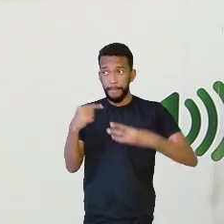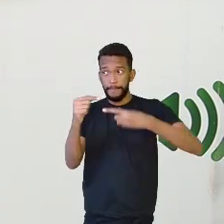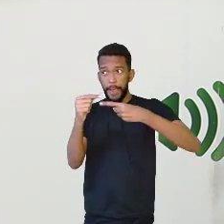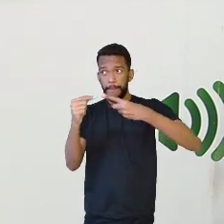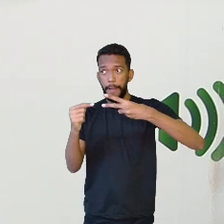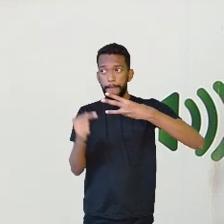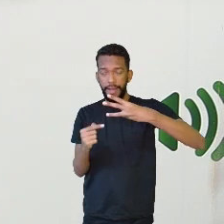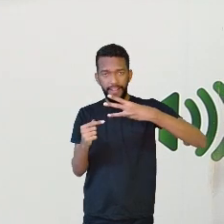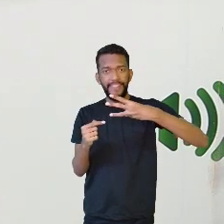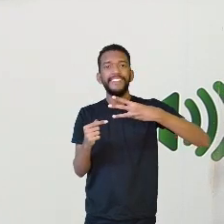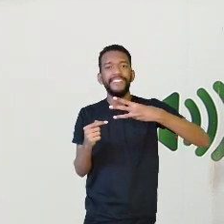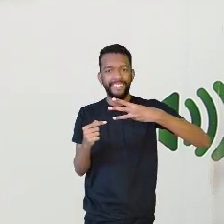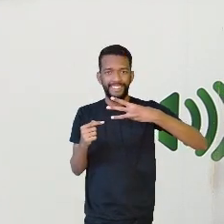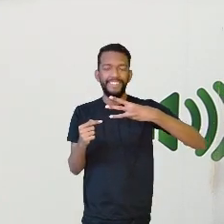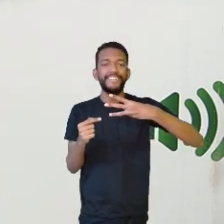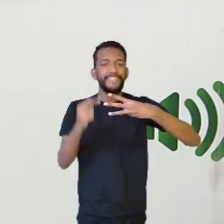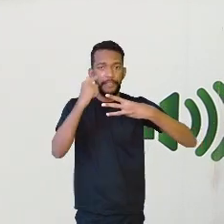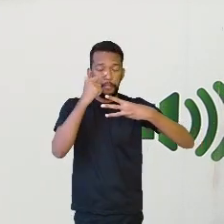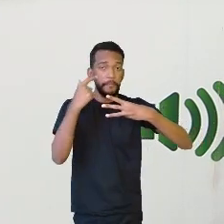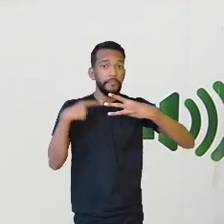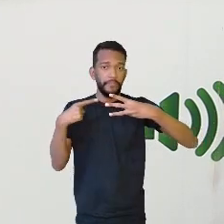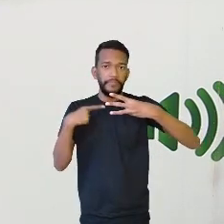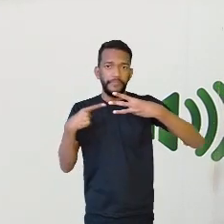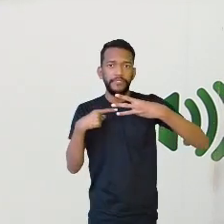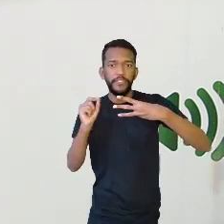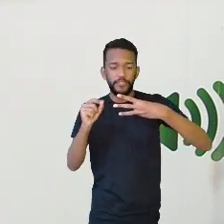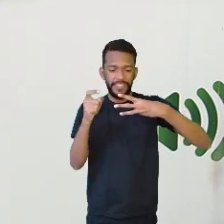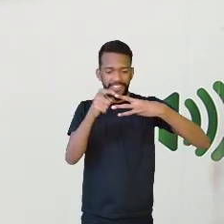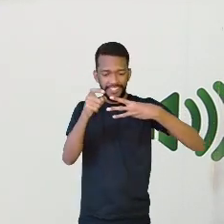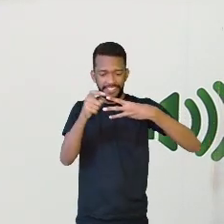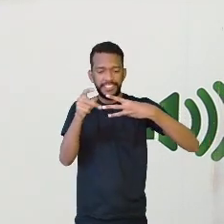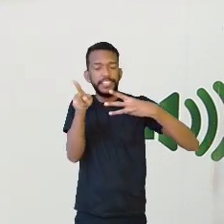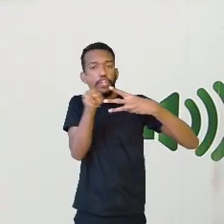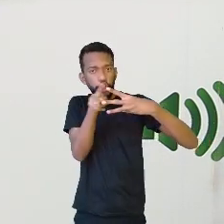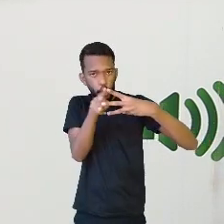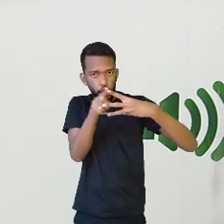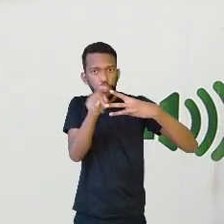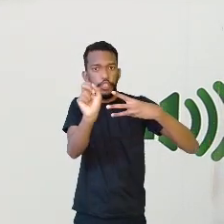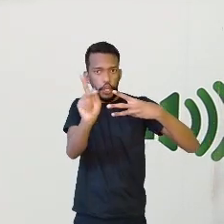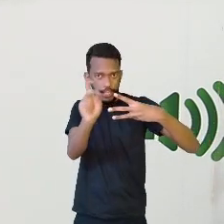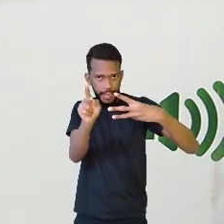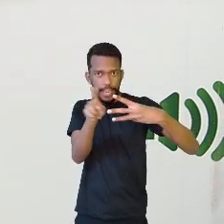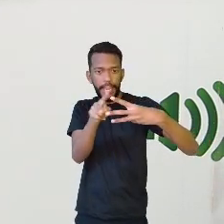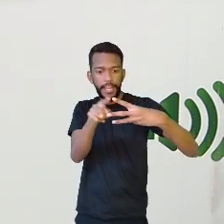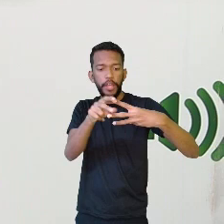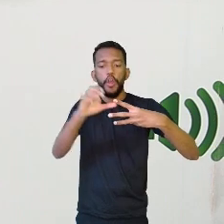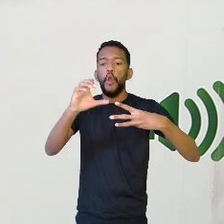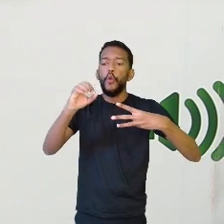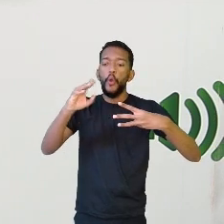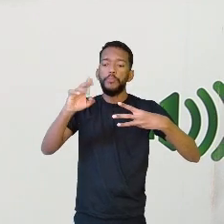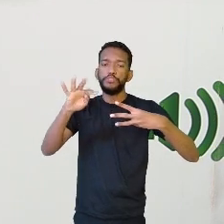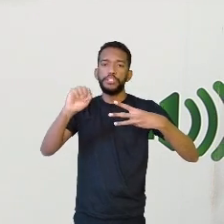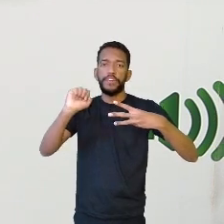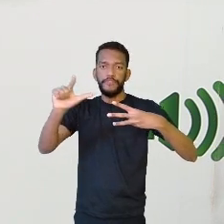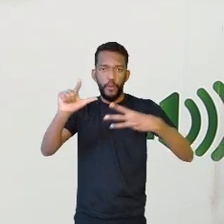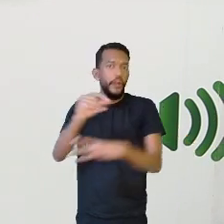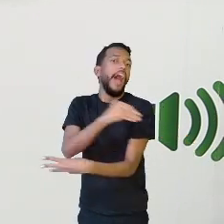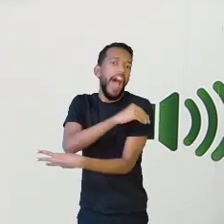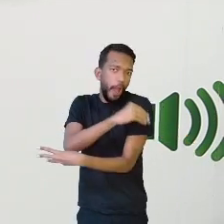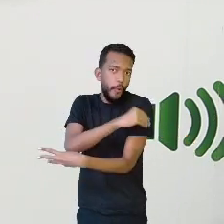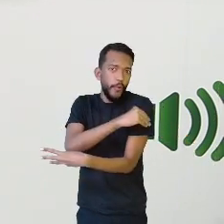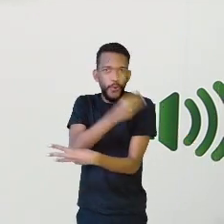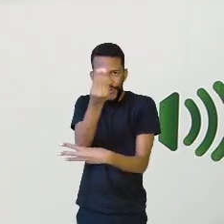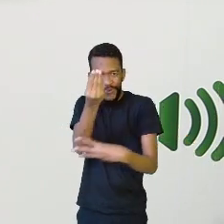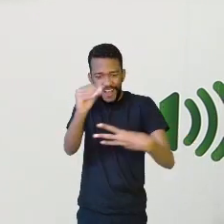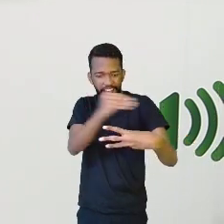na imagem que nós temos dois elementos aí. Nós temos o combustível, que seria o